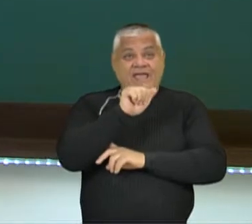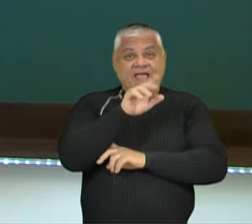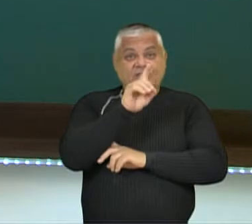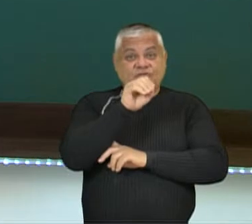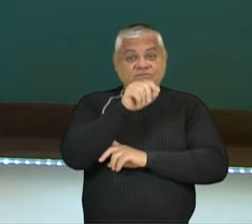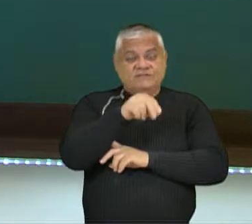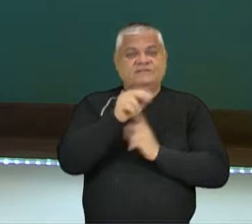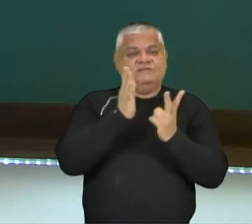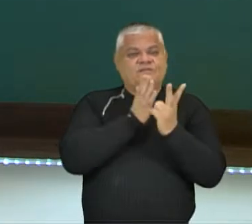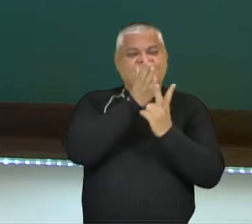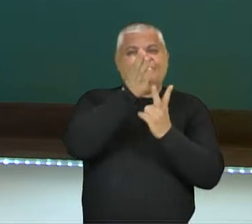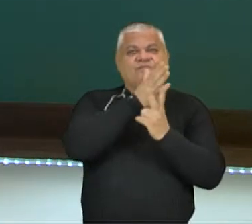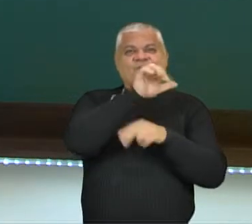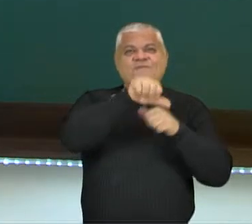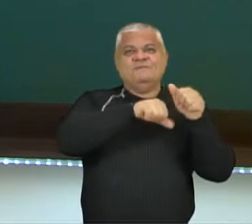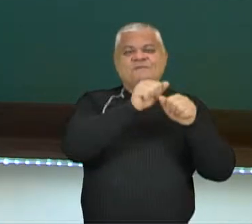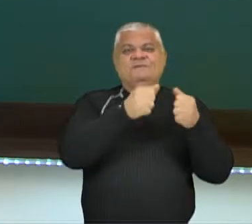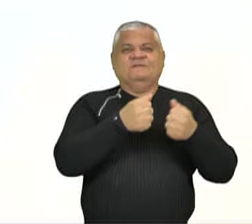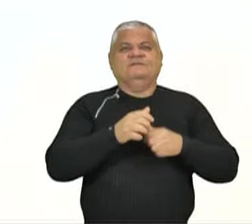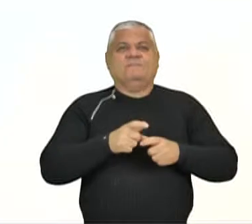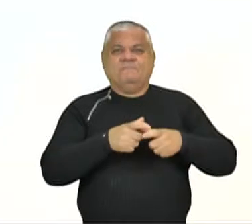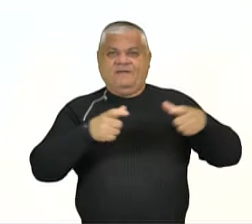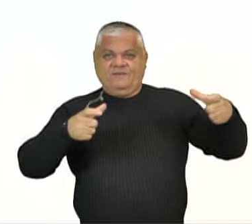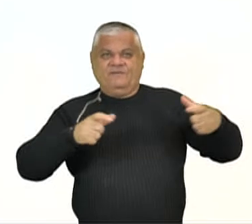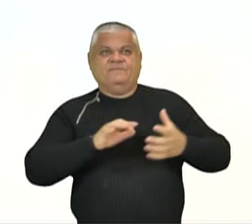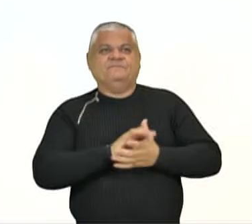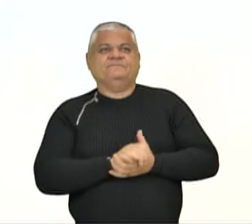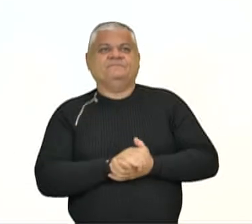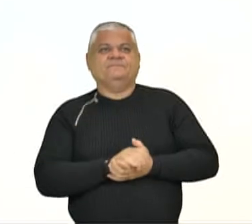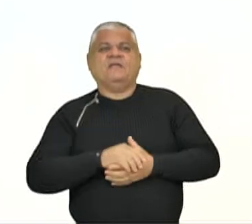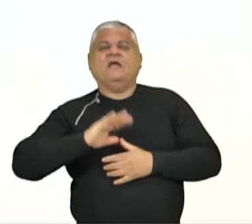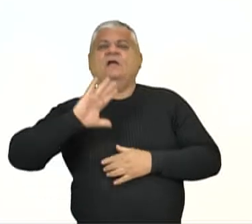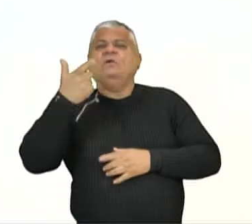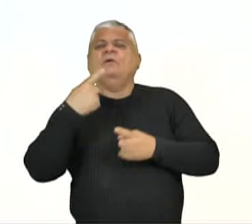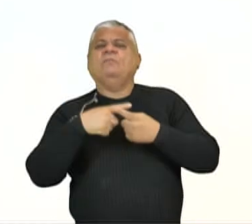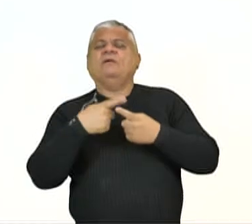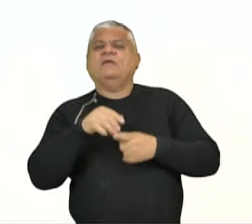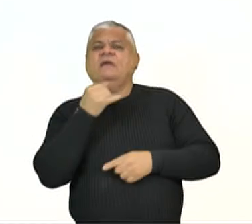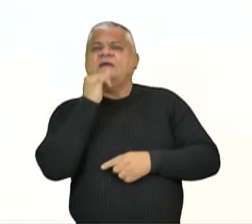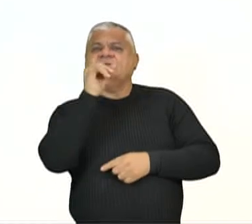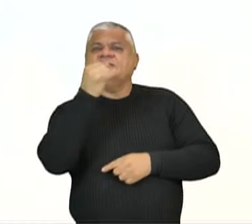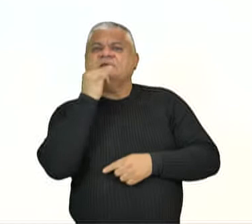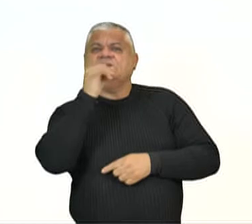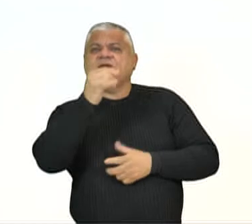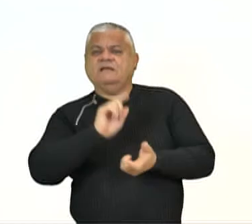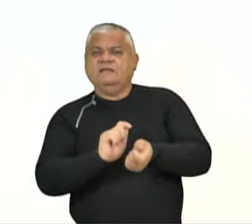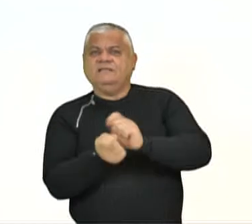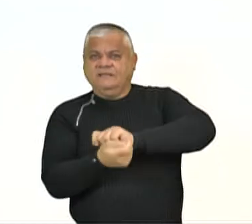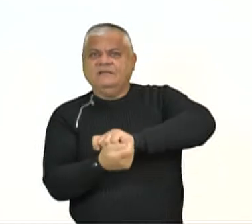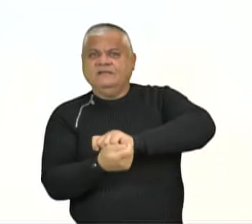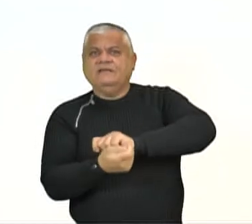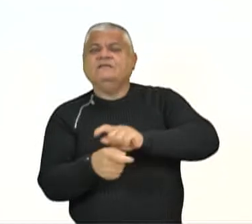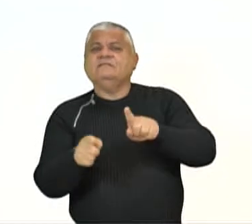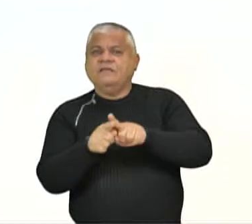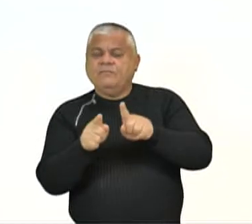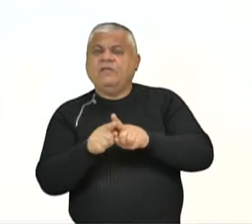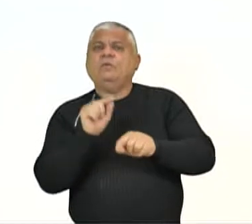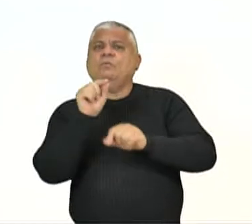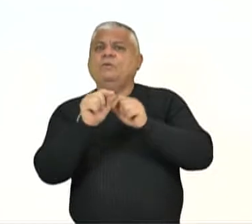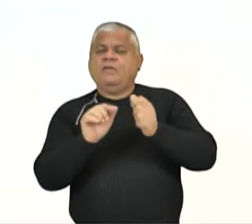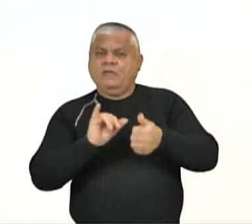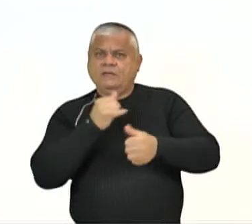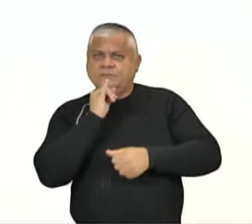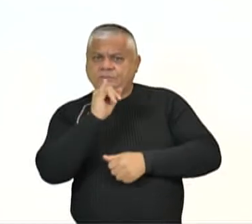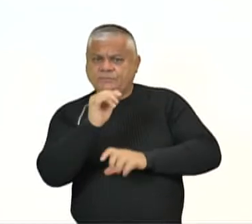de seres do nosso planeta. Isso acontece, gente, devido a essa irradiação adaptativa, que é um fenômeno